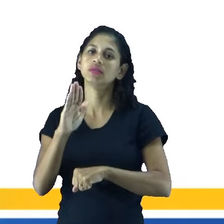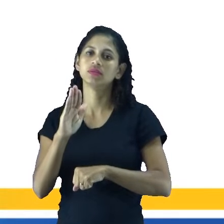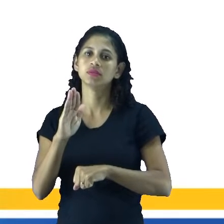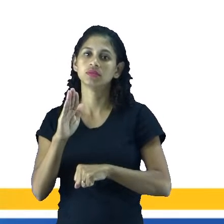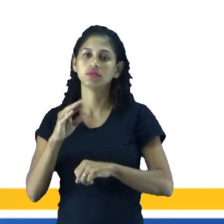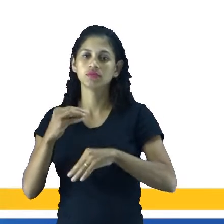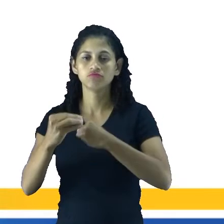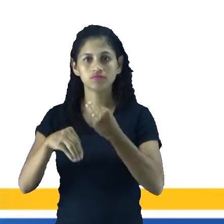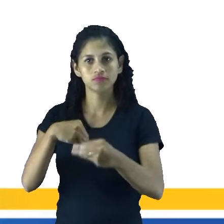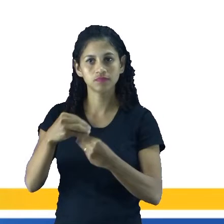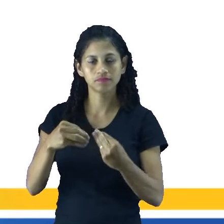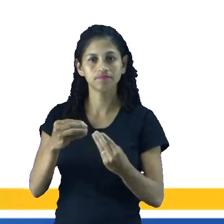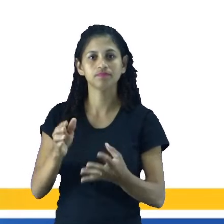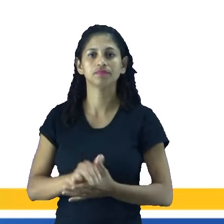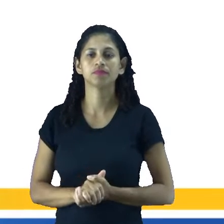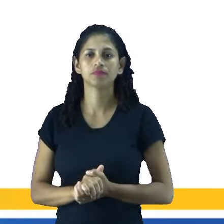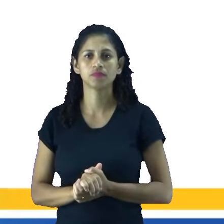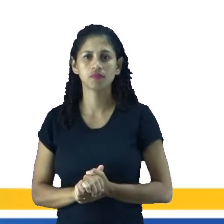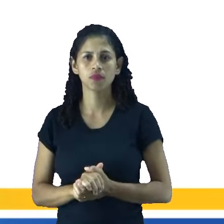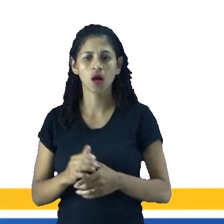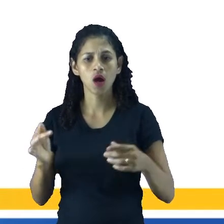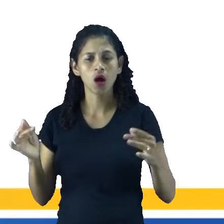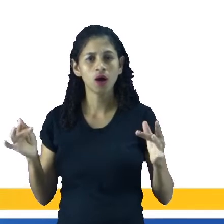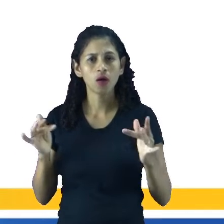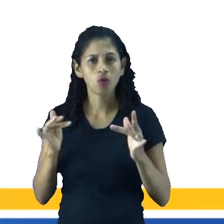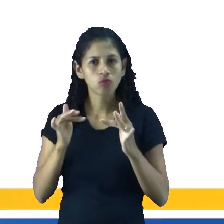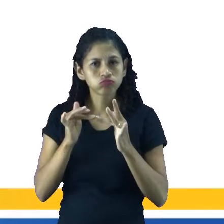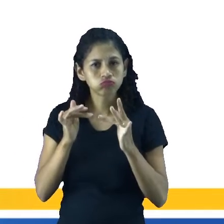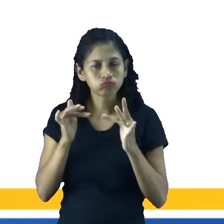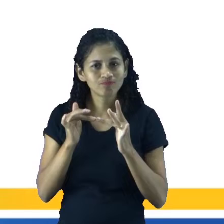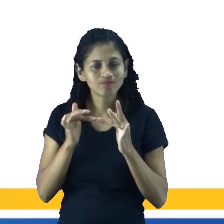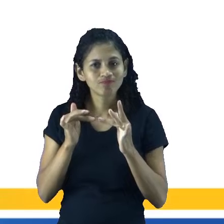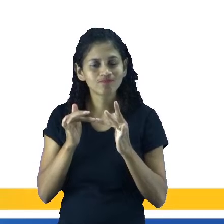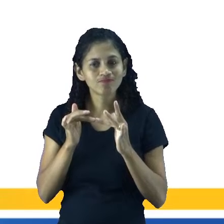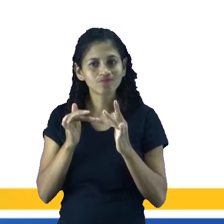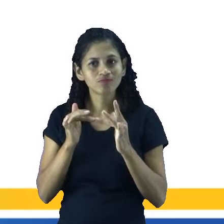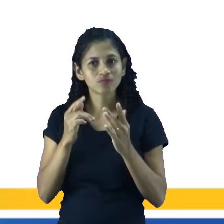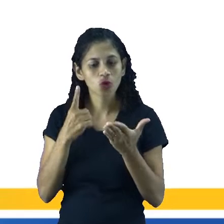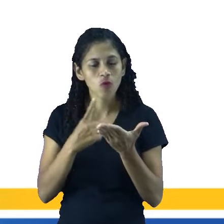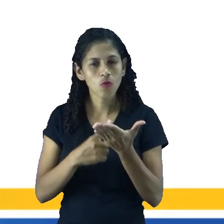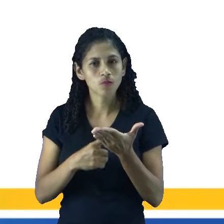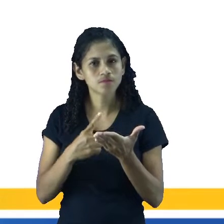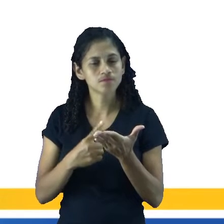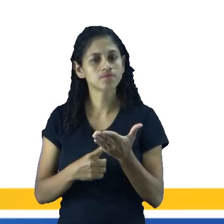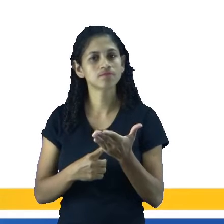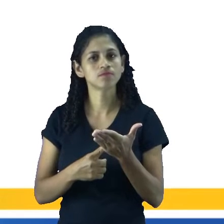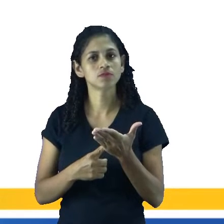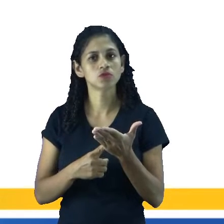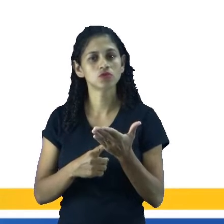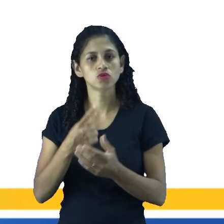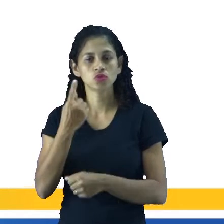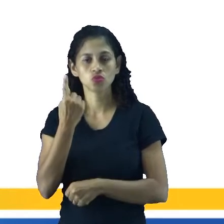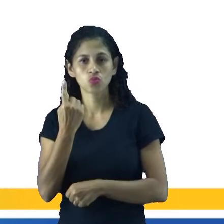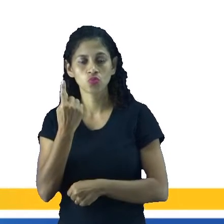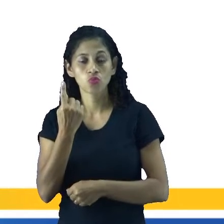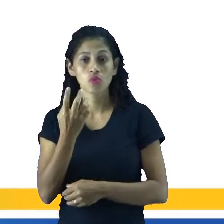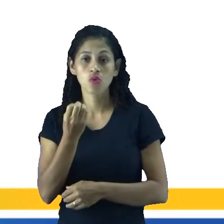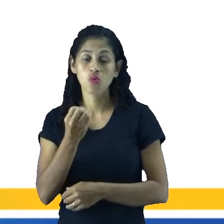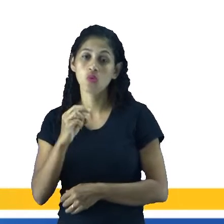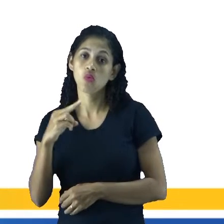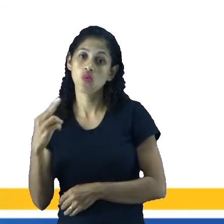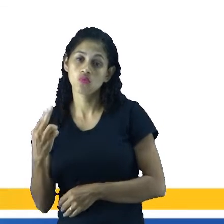já falei para vocês, é a combinação de 2 ou mais substâncias. E a gente já viu agora há pouco que ela pode